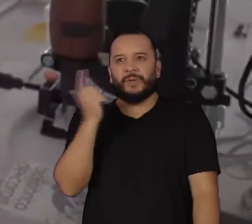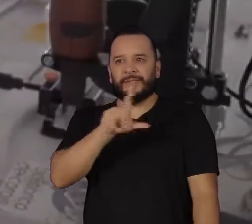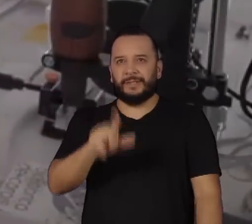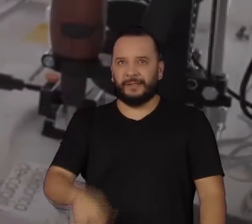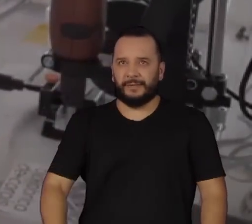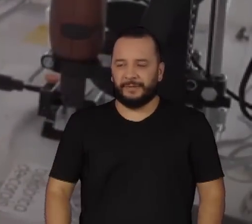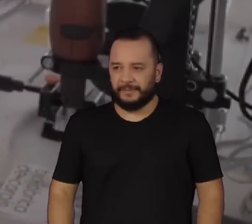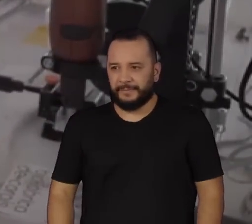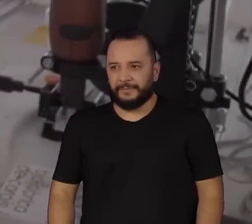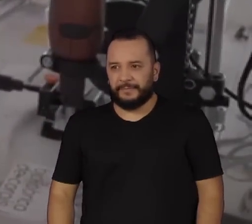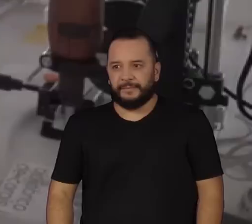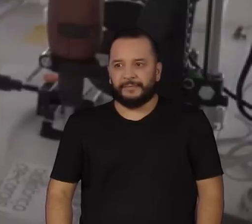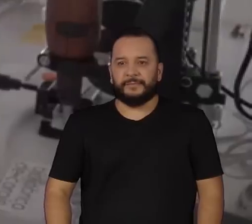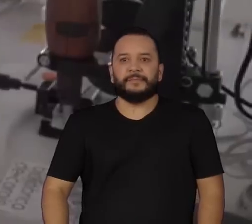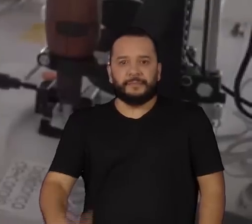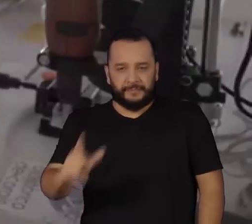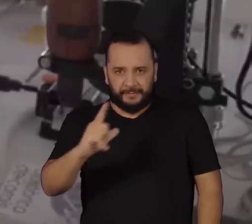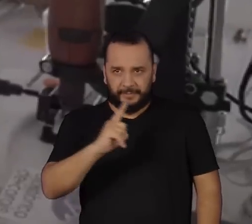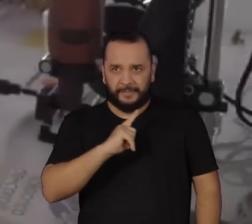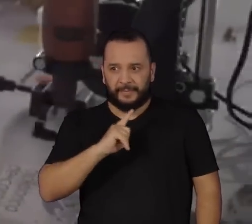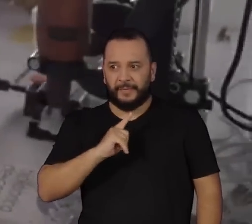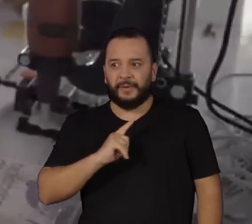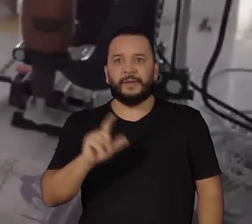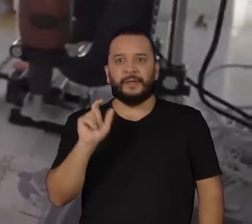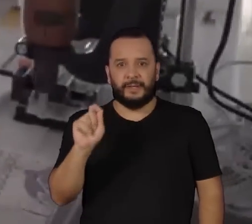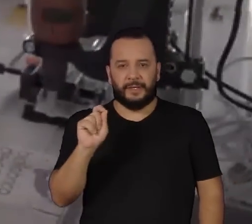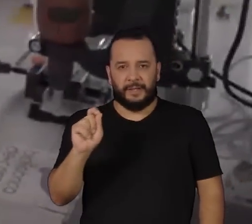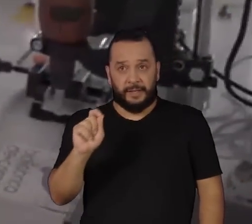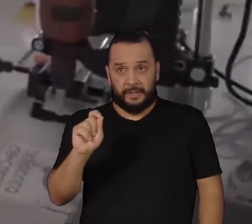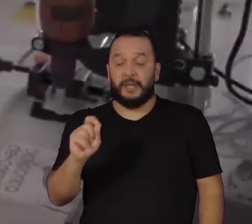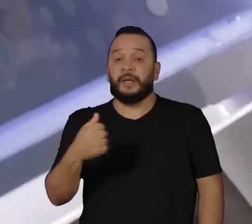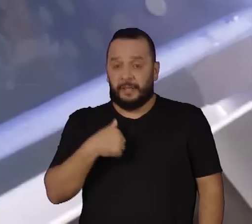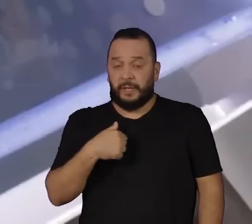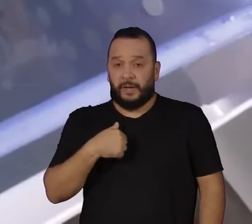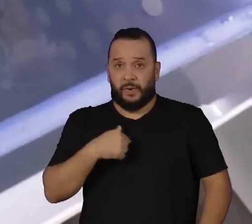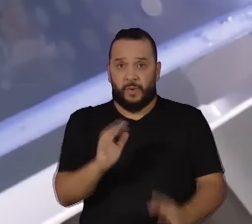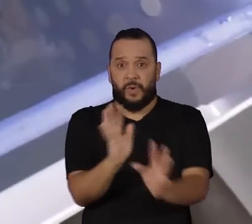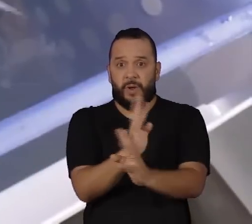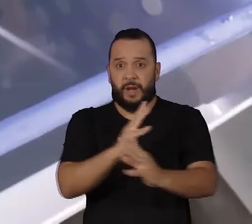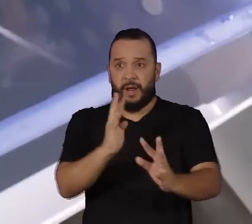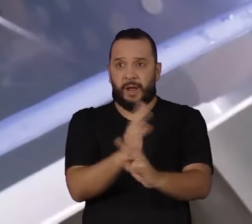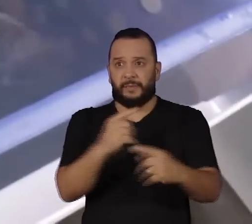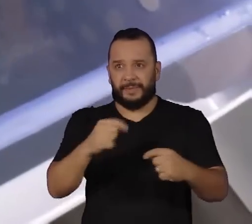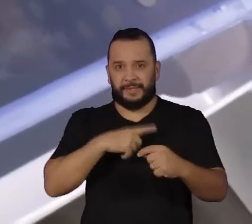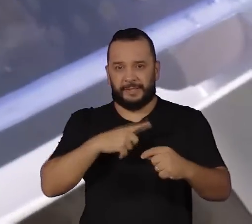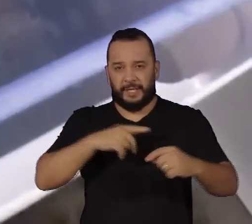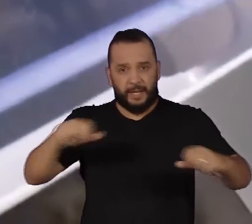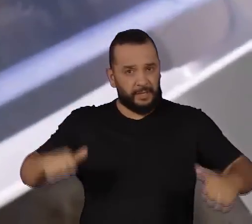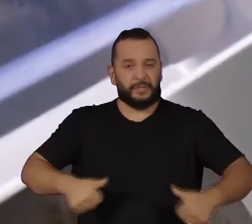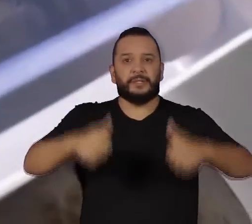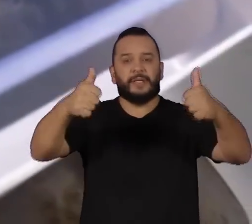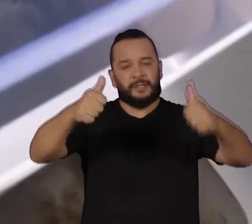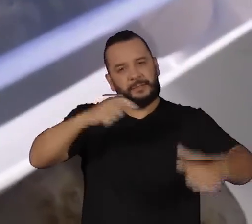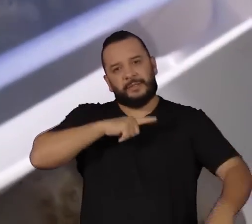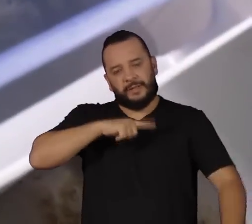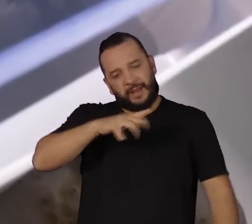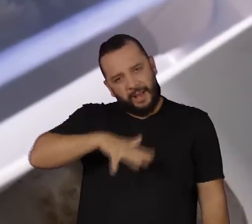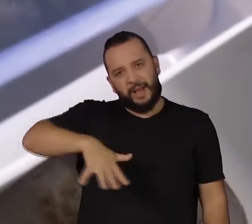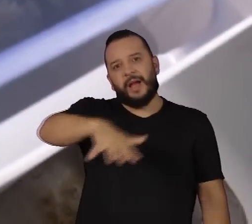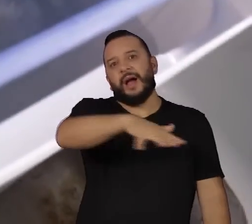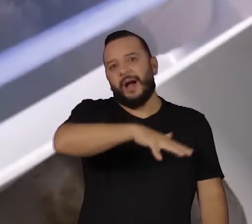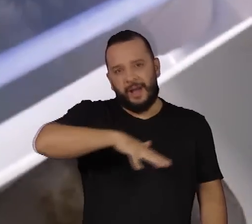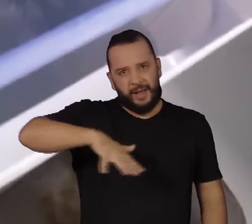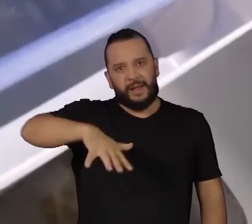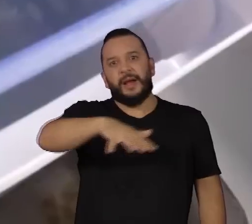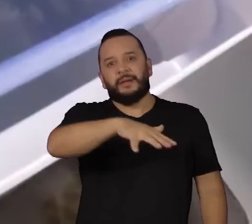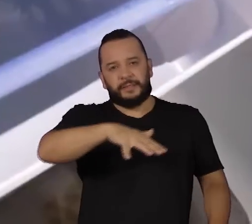Corais que tenham ainda o tecido vivo, que possam ali ser regenerados, né? Eles são coletados no assoalho marinho. Então, depois disso,